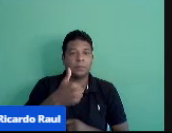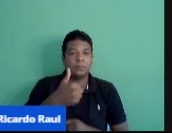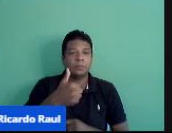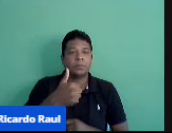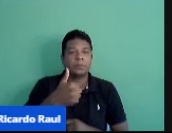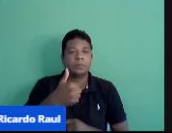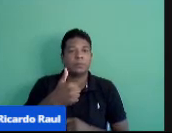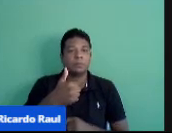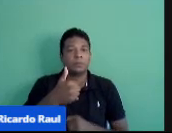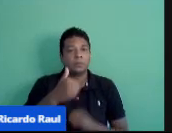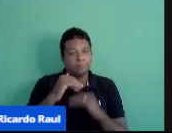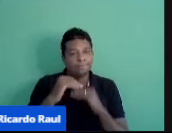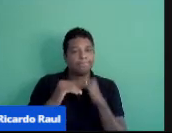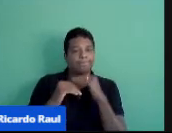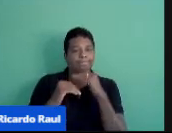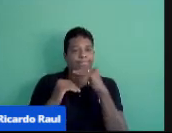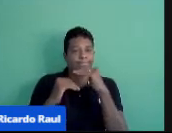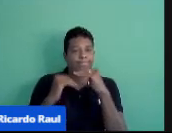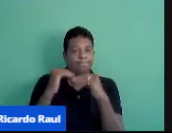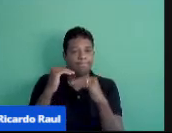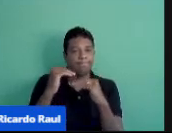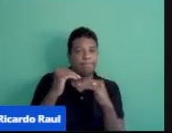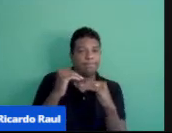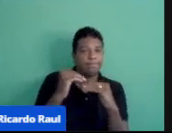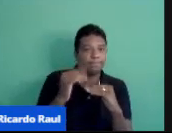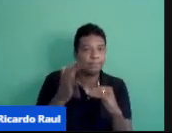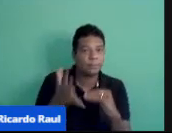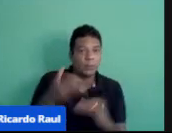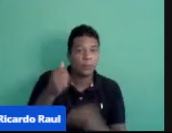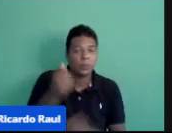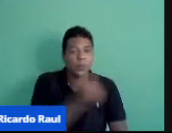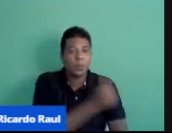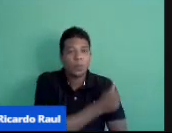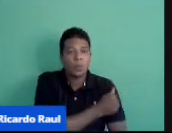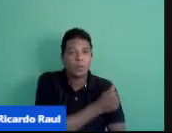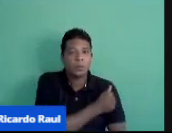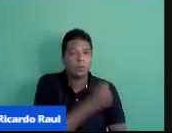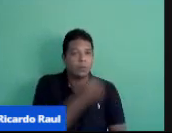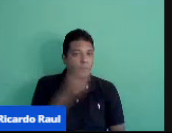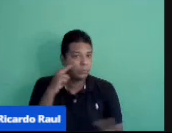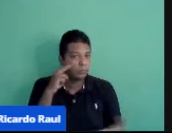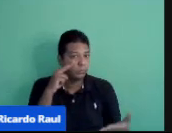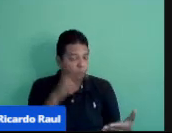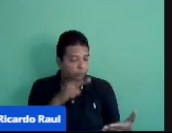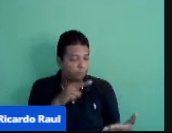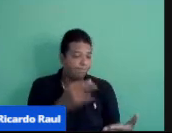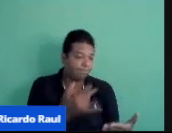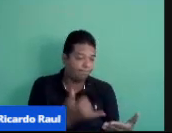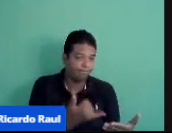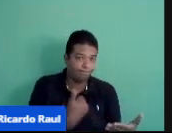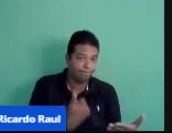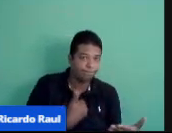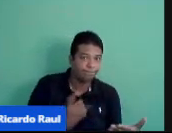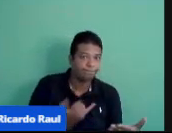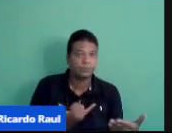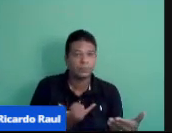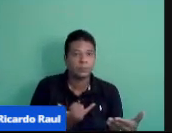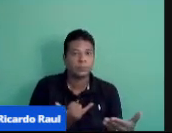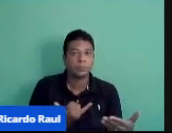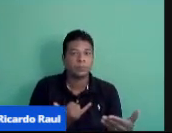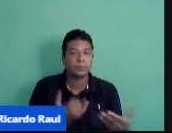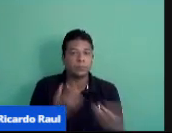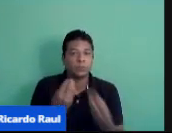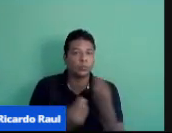vai desenvolvendo a habilidade do aluno identificar lei de formação, né? Ou ter noções de